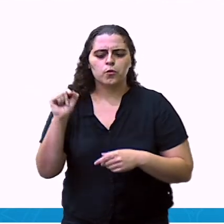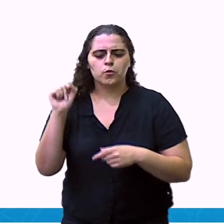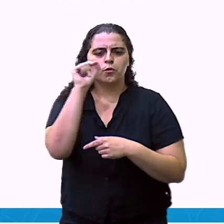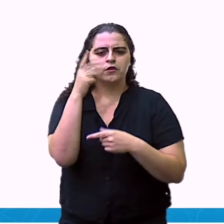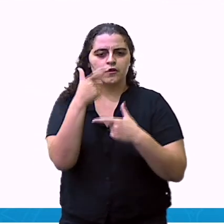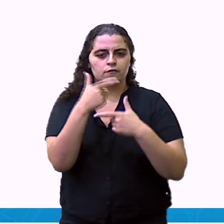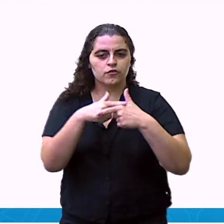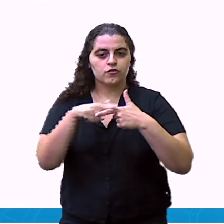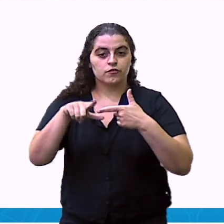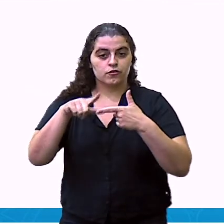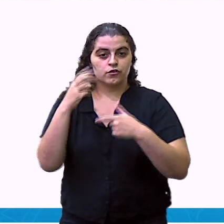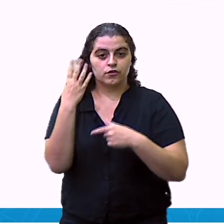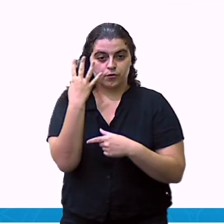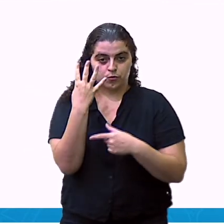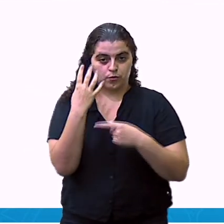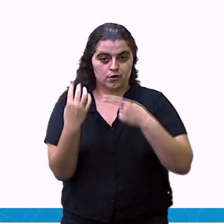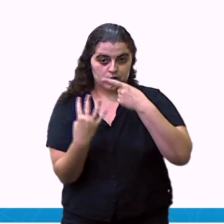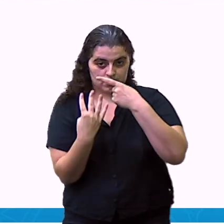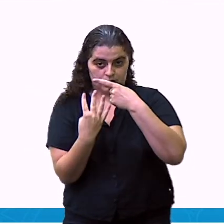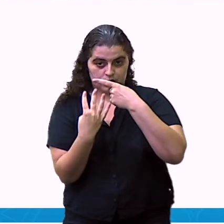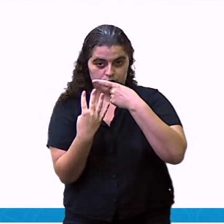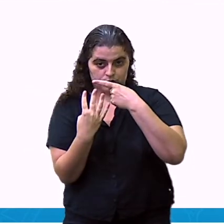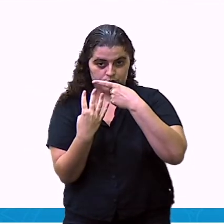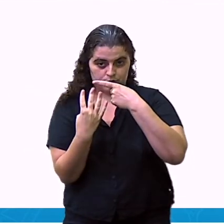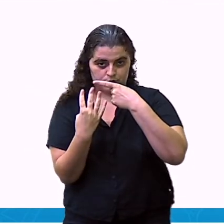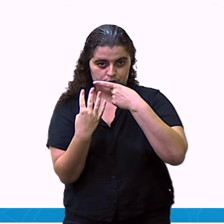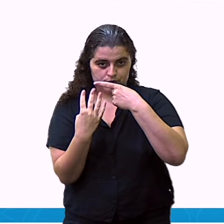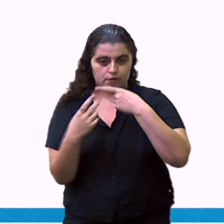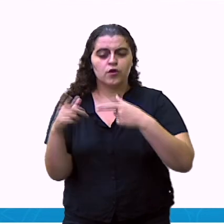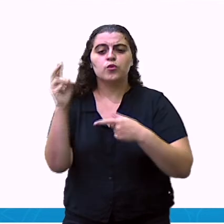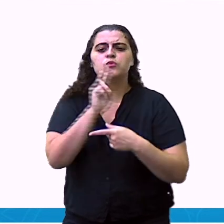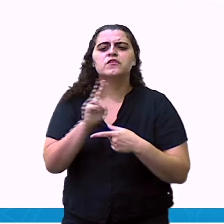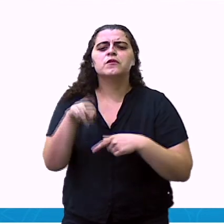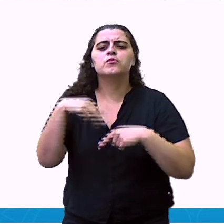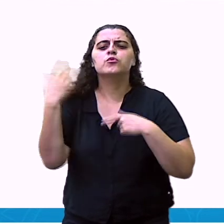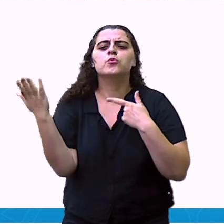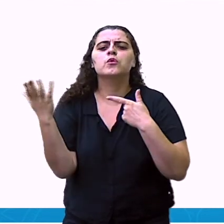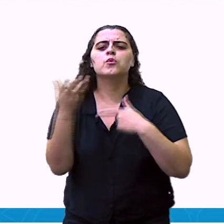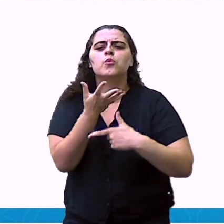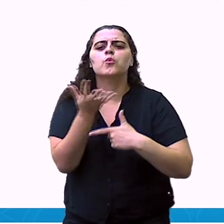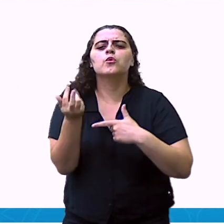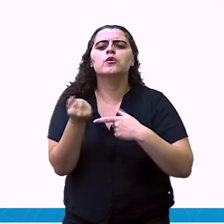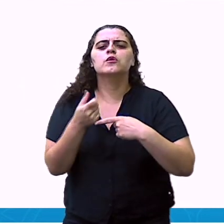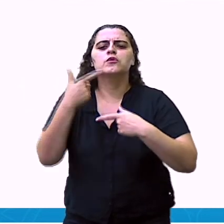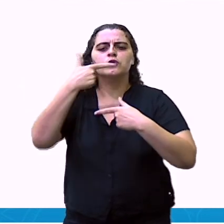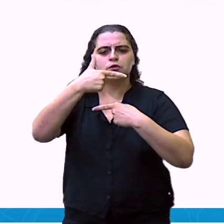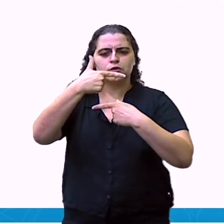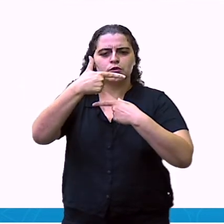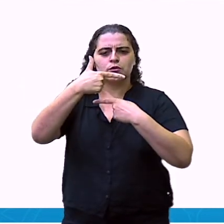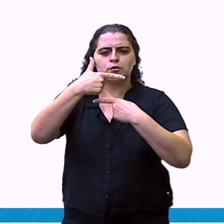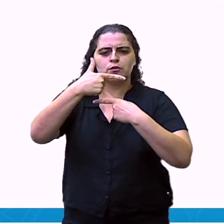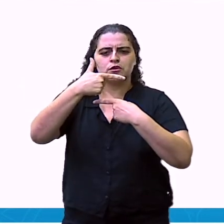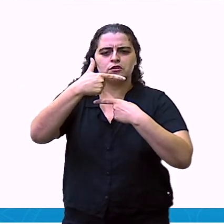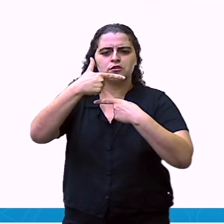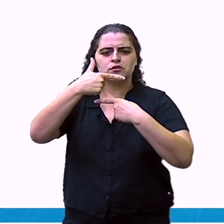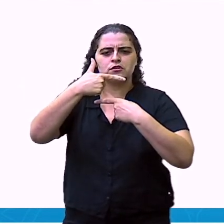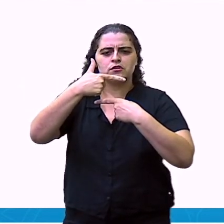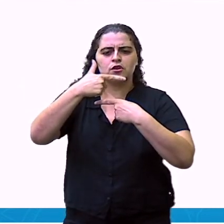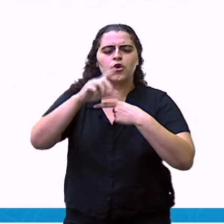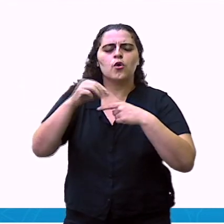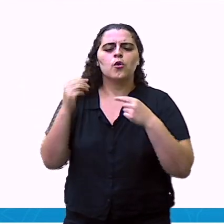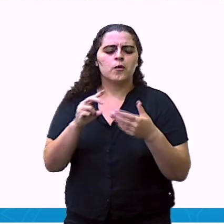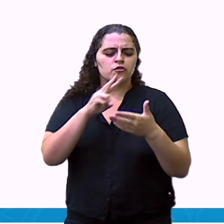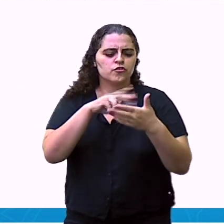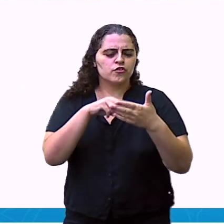partes? 4. Denominador 4. E nós utilizamos apenas 2 partes. Como fazemos